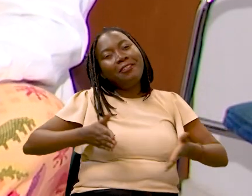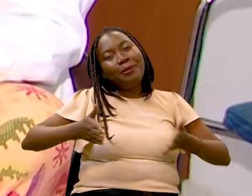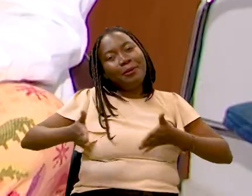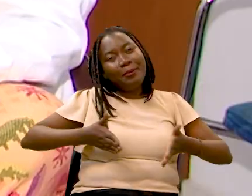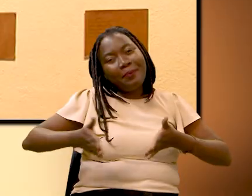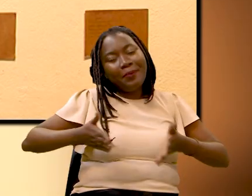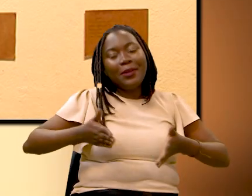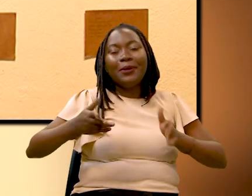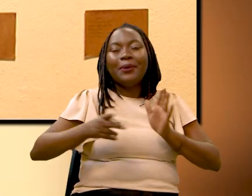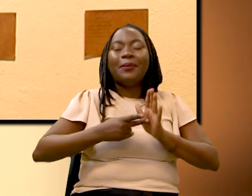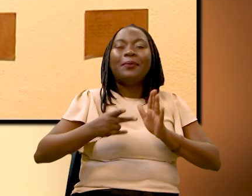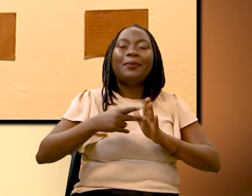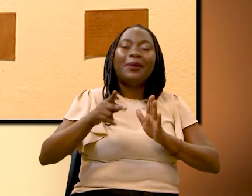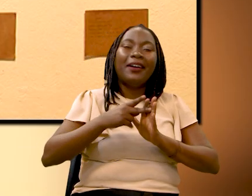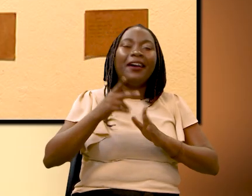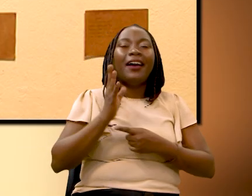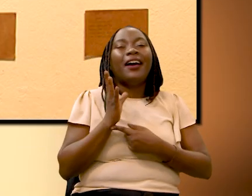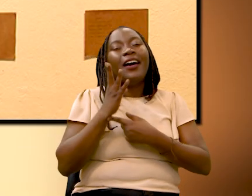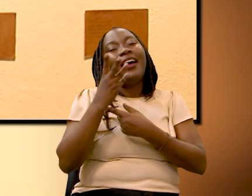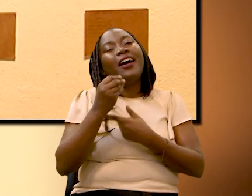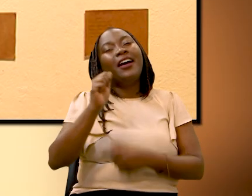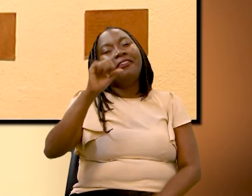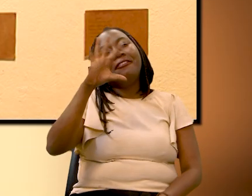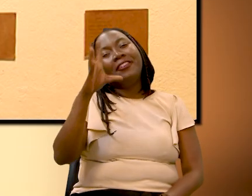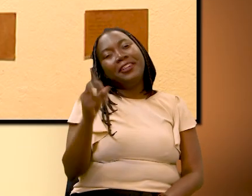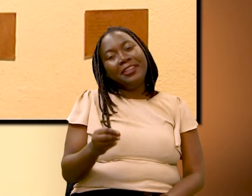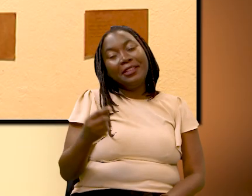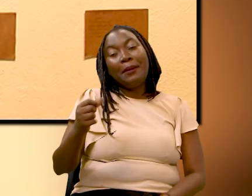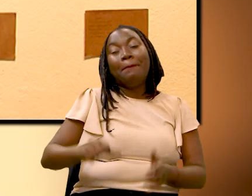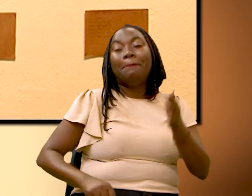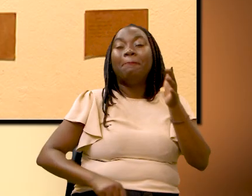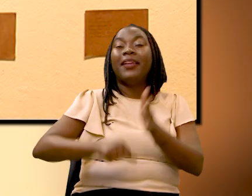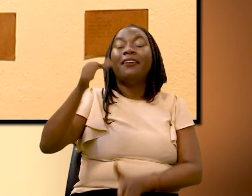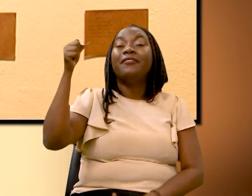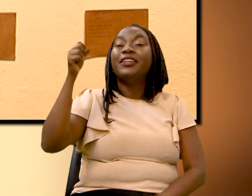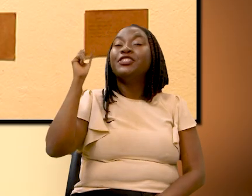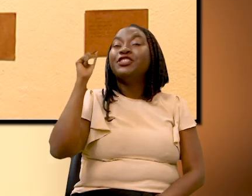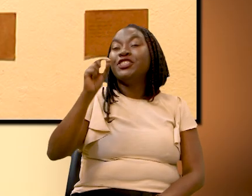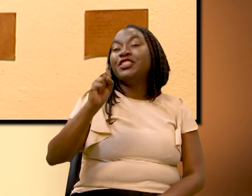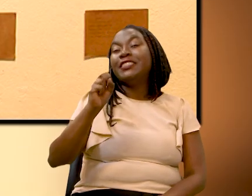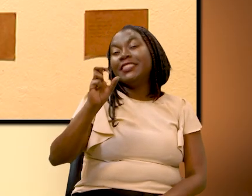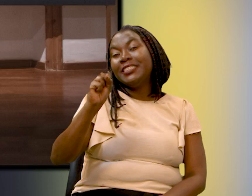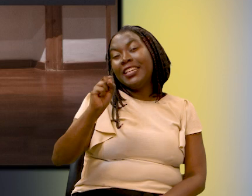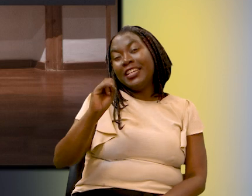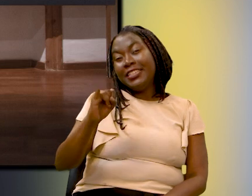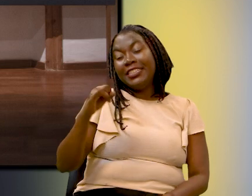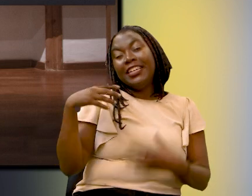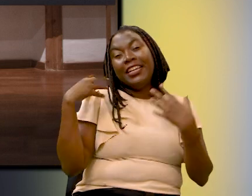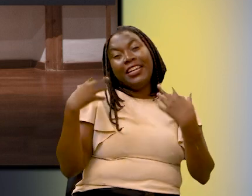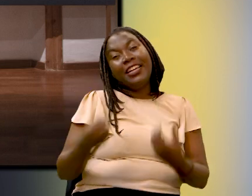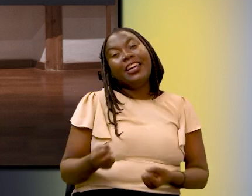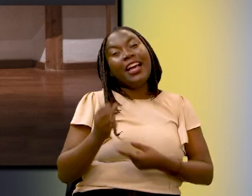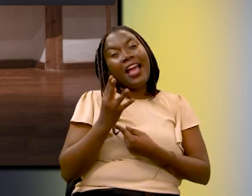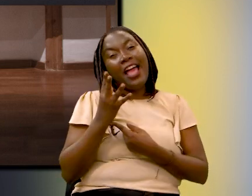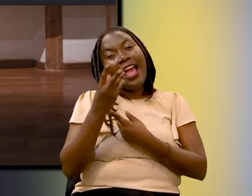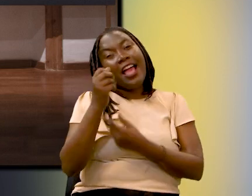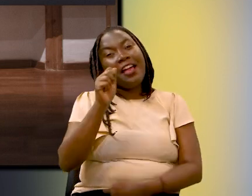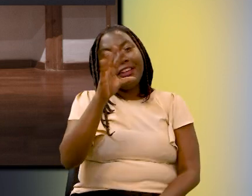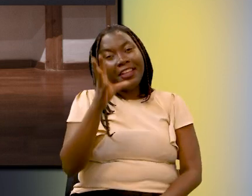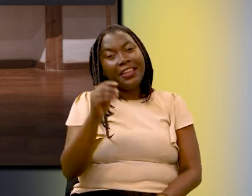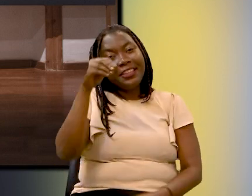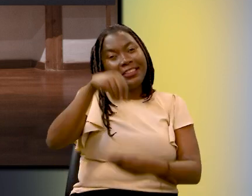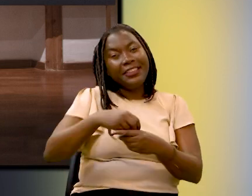principalmente porque eu estava naquele momento submetendo um projeto de arte africana. Sim. A primeira vez que o SESI